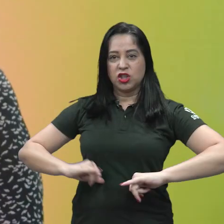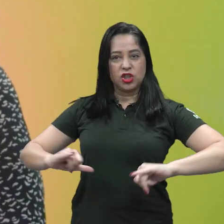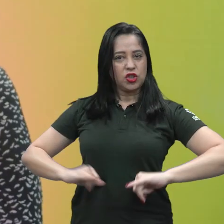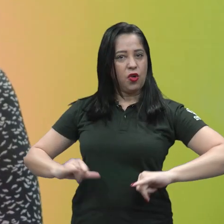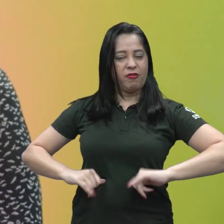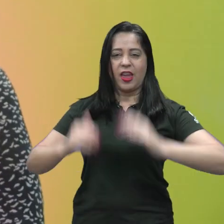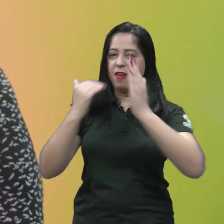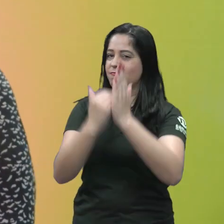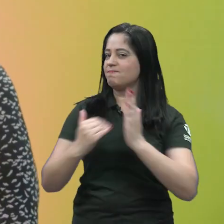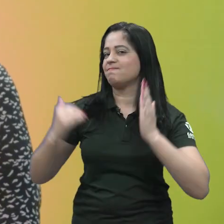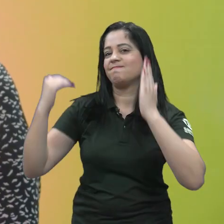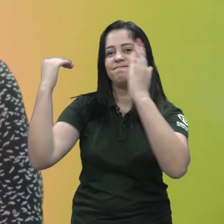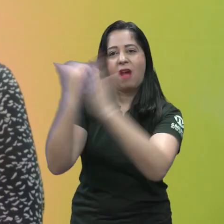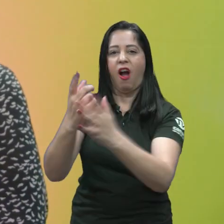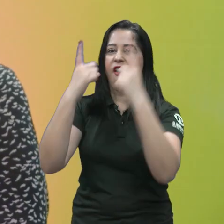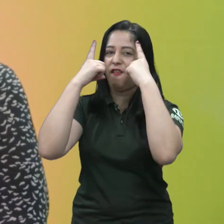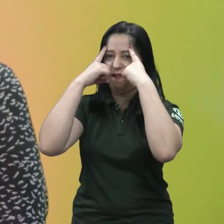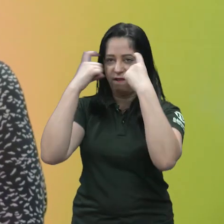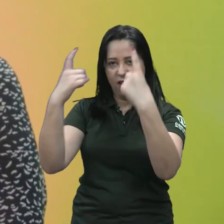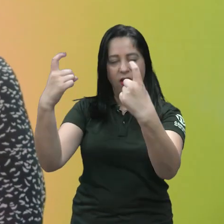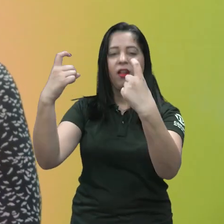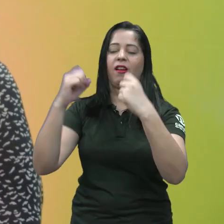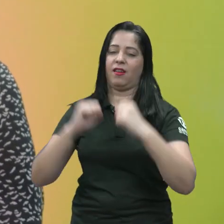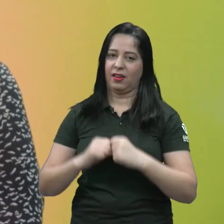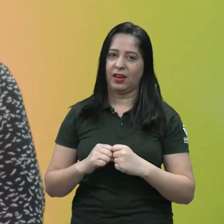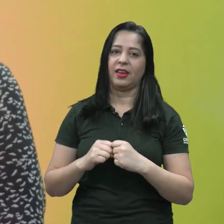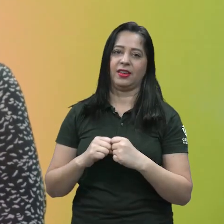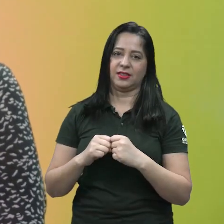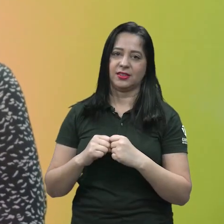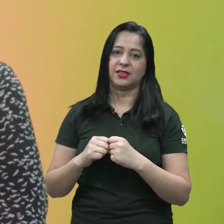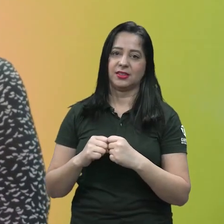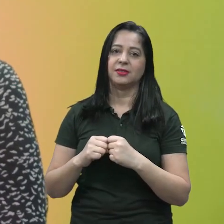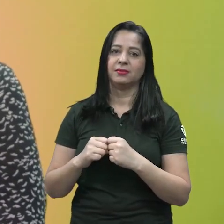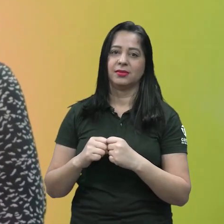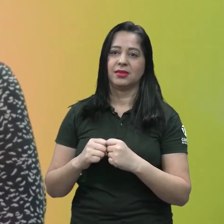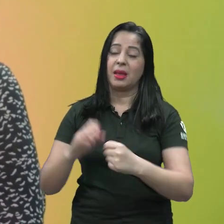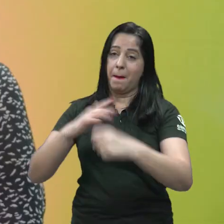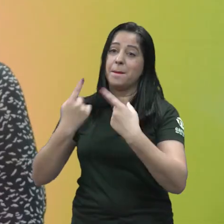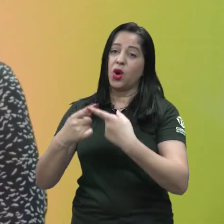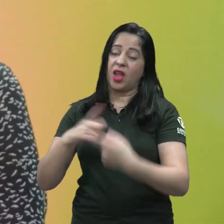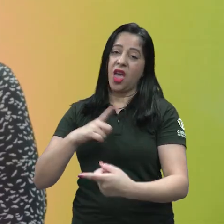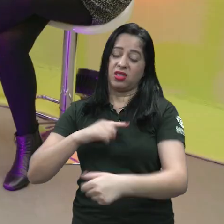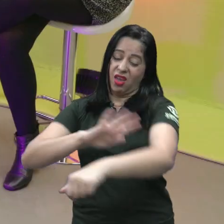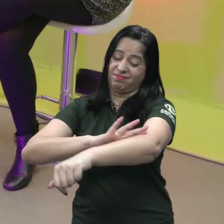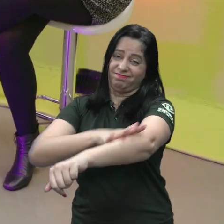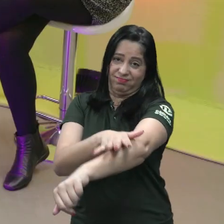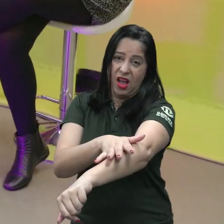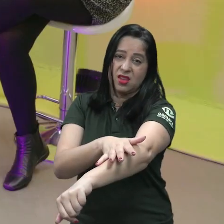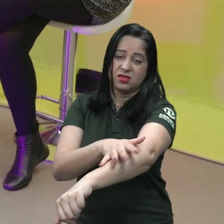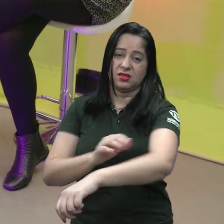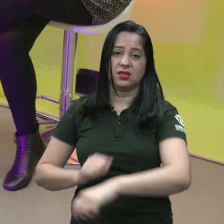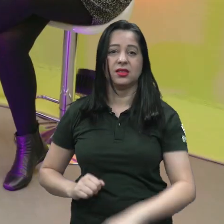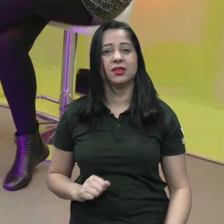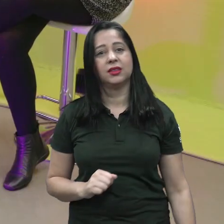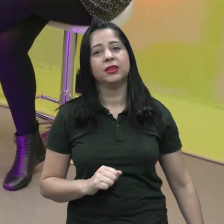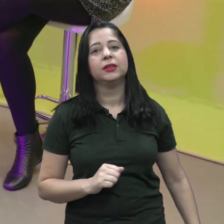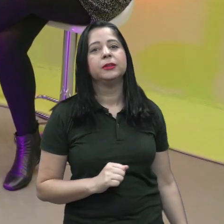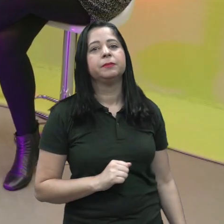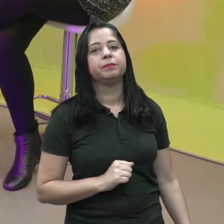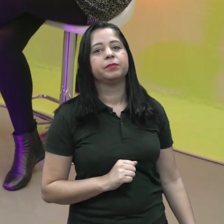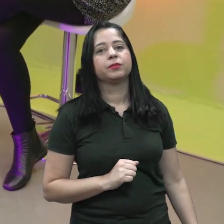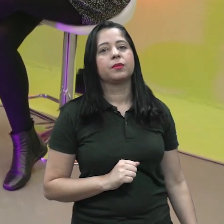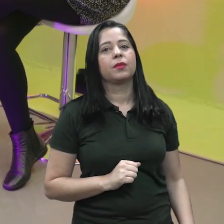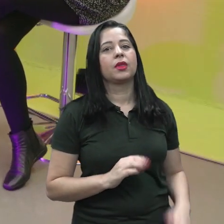todas as ações violentas dessa estrutura social, racista, histórica. Sim, sim. Ainda dentro